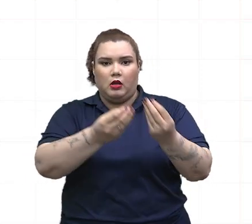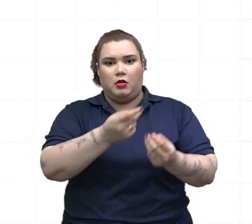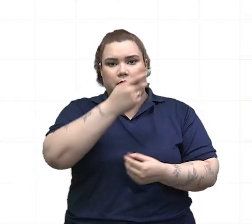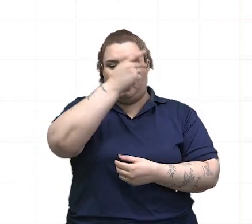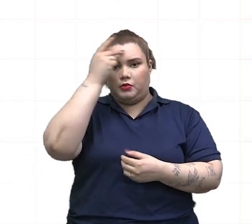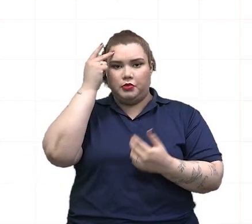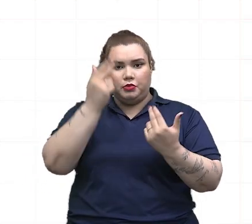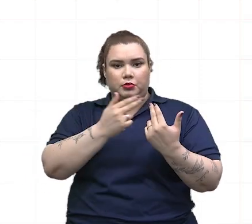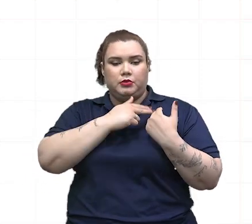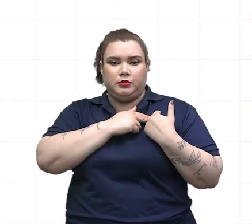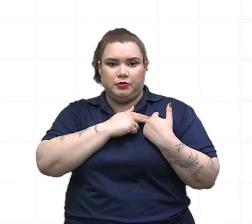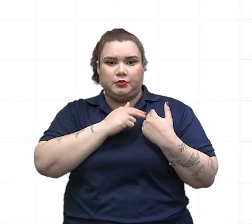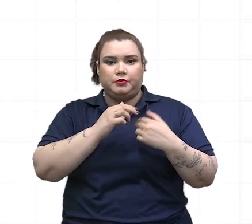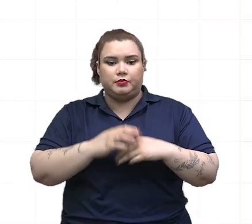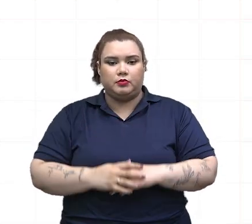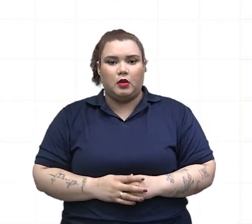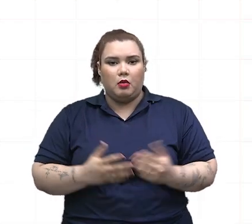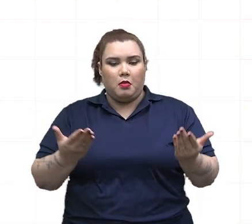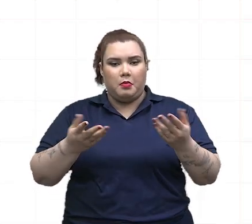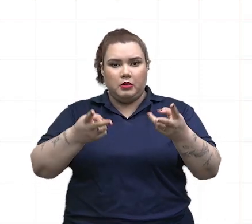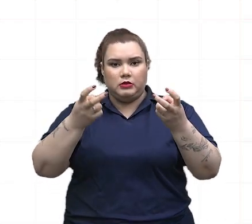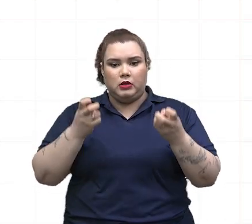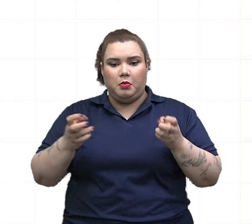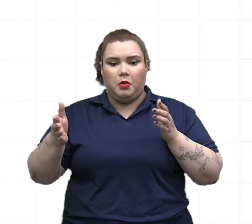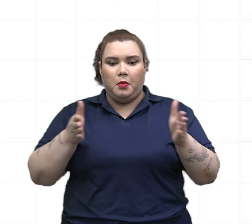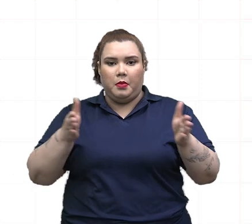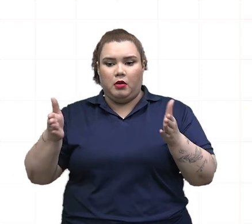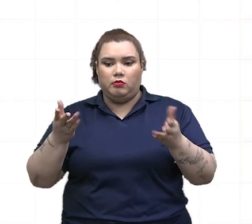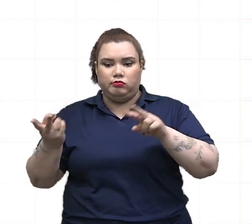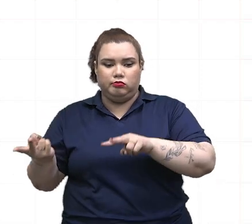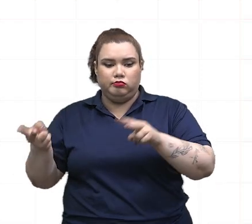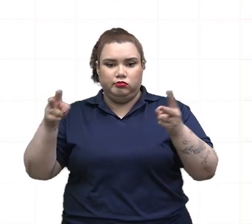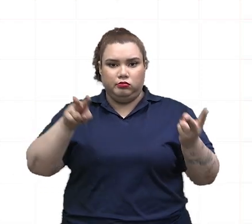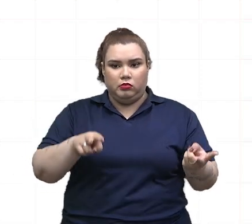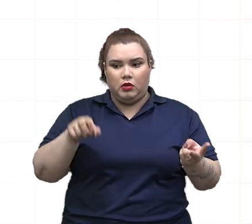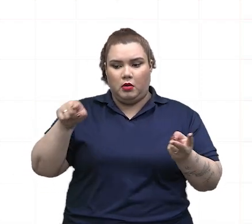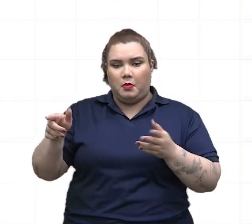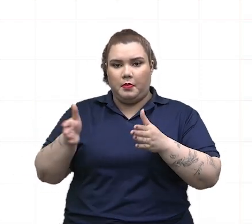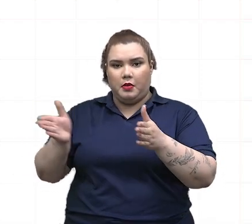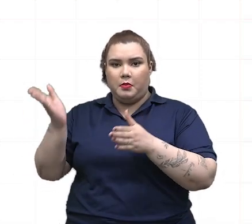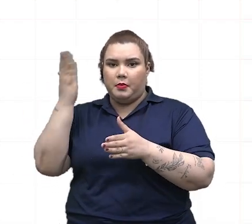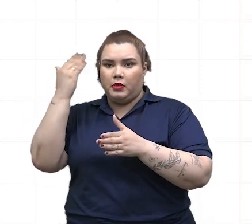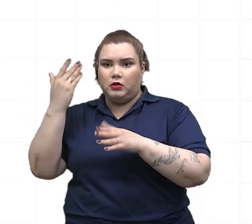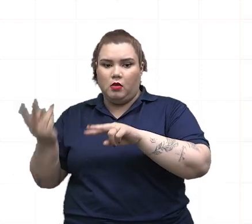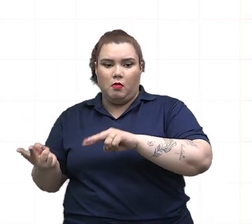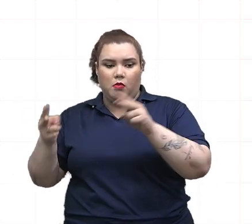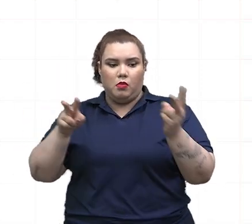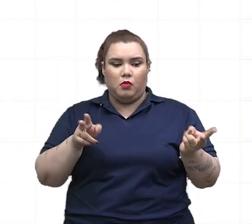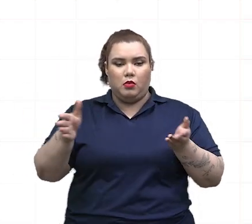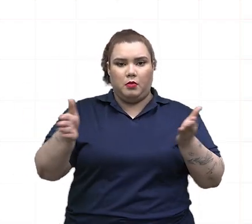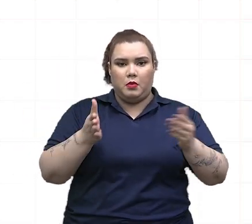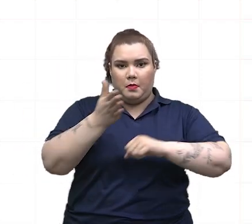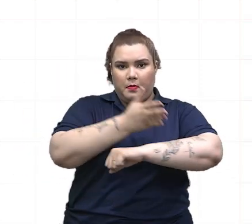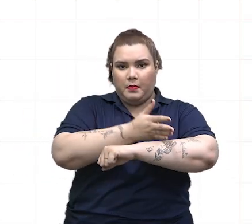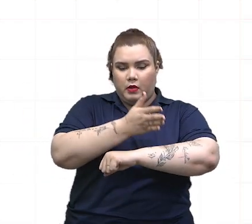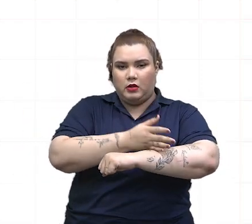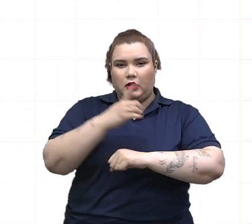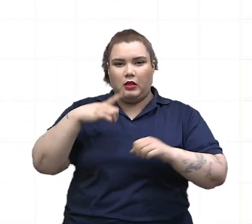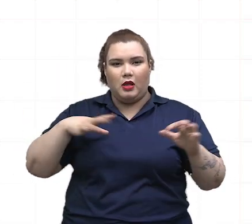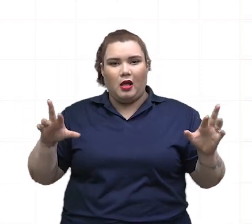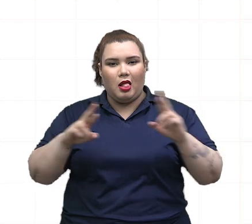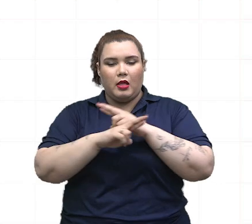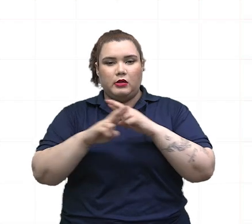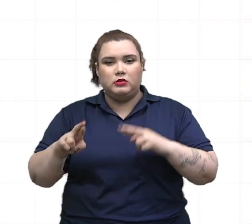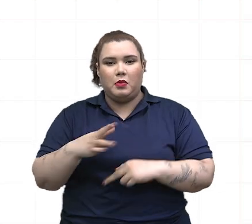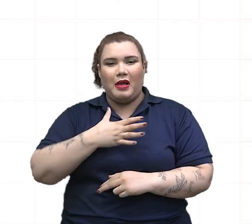nessa passagem, né, mesmo aí da antiguidade para a idade medieval, que é então muito ligada àquela crise do Império Romano,